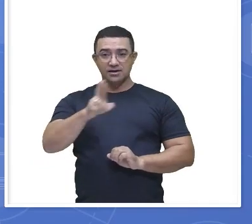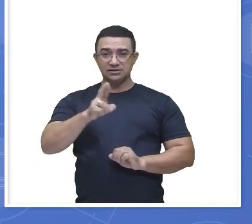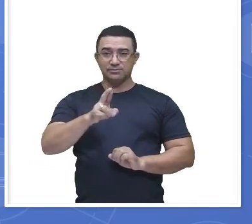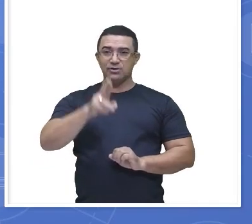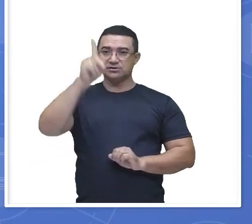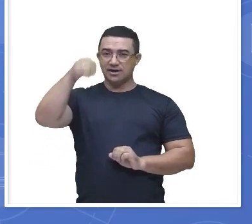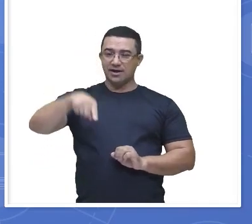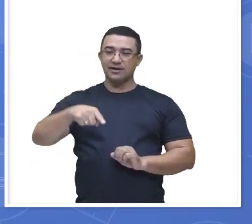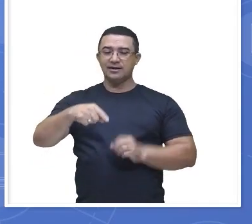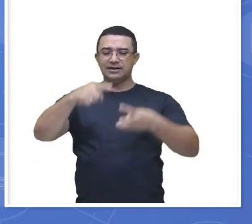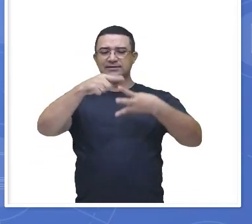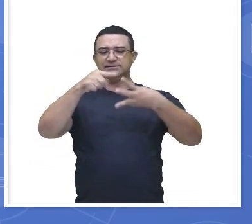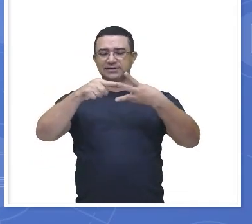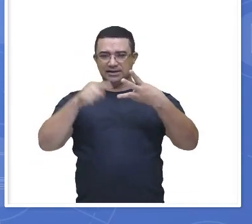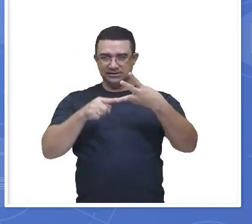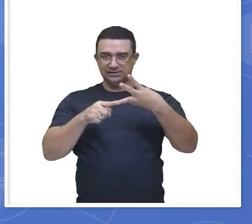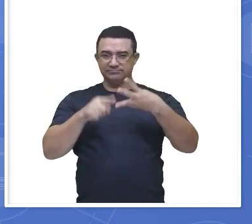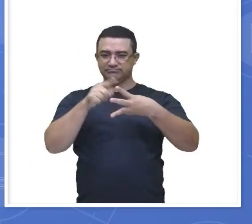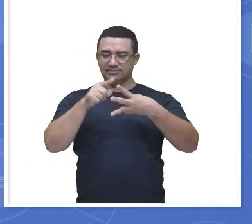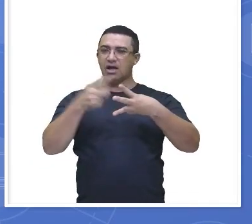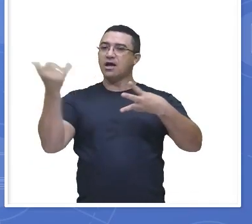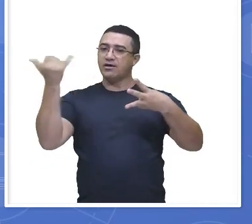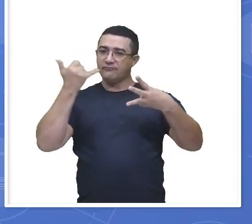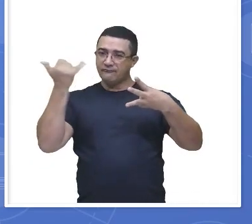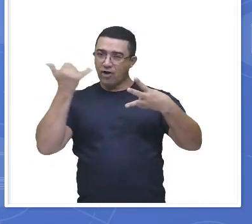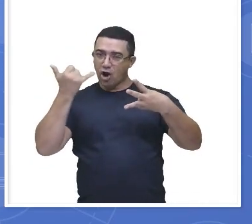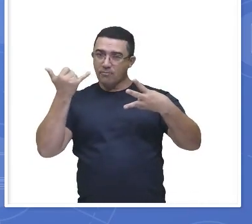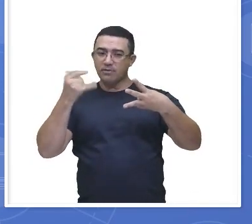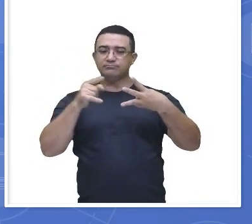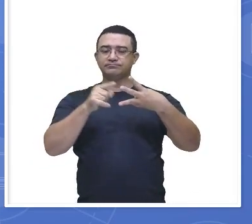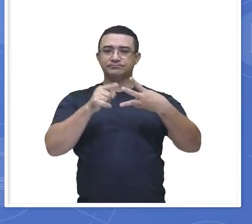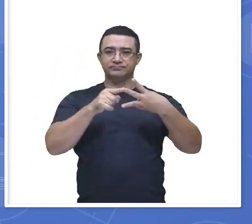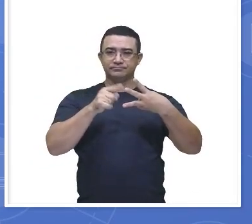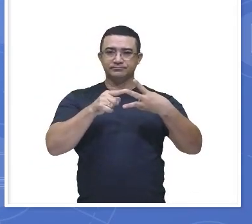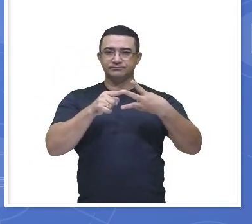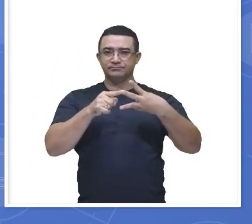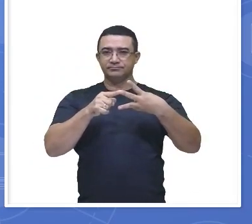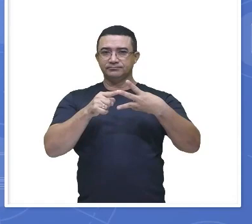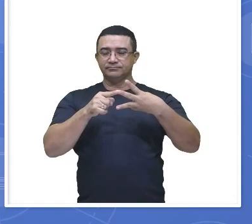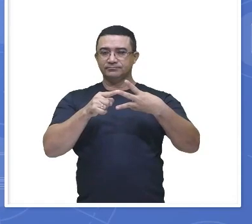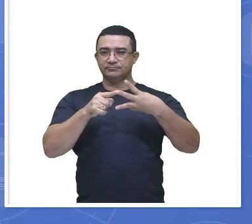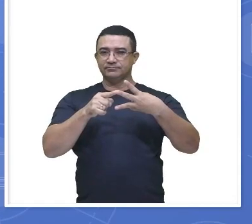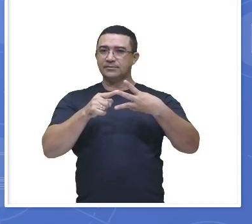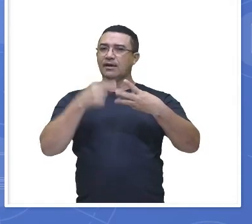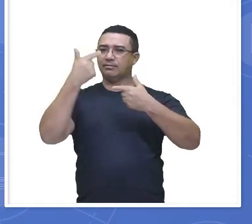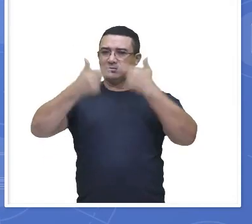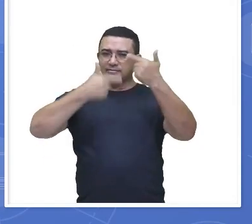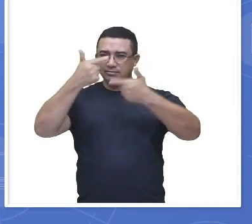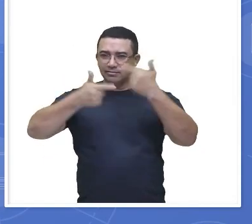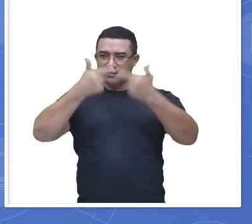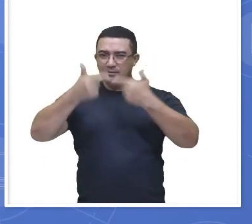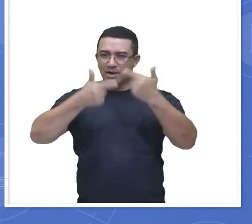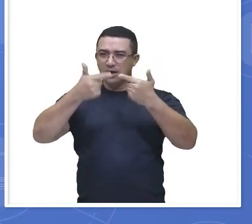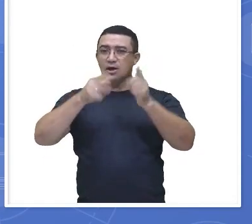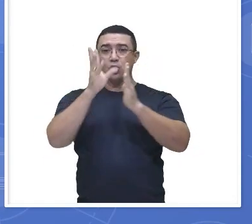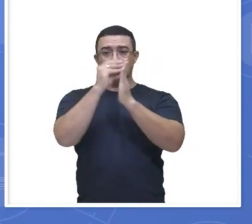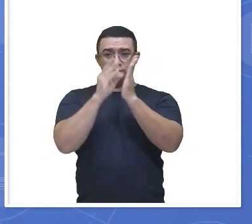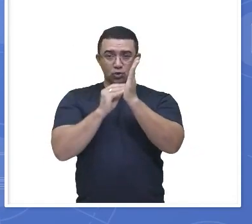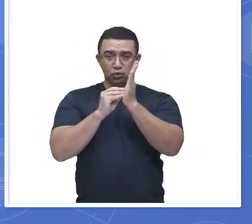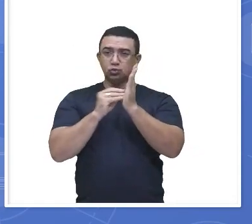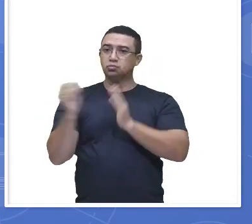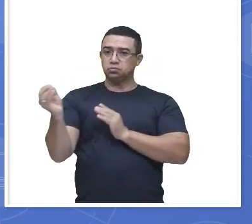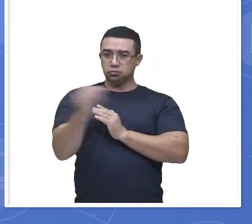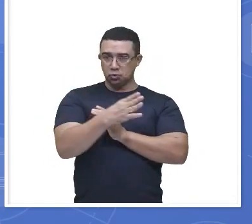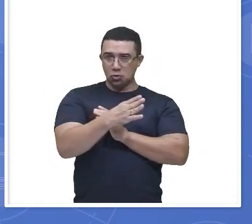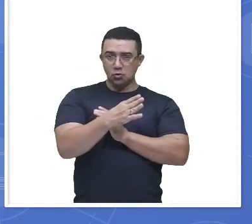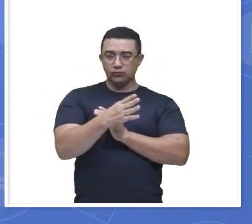3 níveis de gradação, né? Ele informa no sentido de que traz informações, de que trabalha com um conteúdo atual,